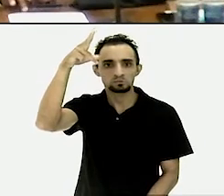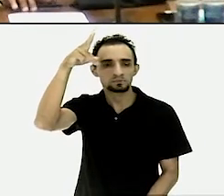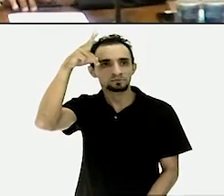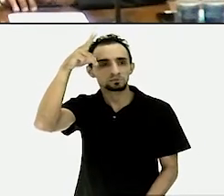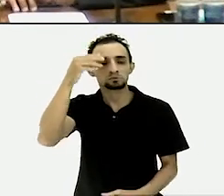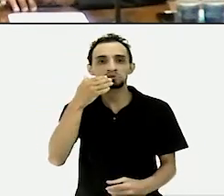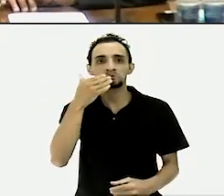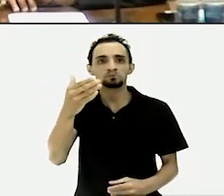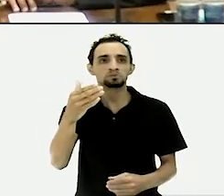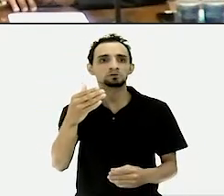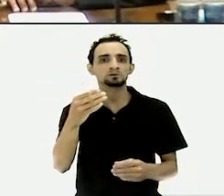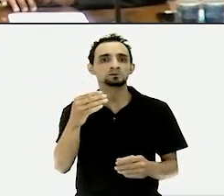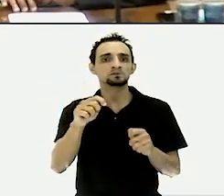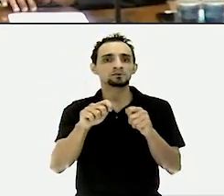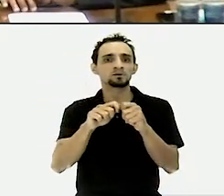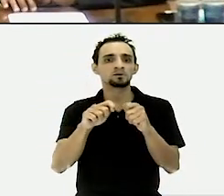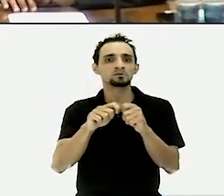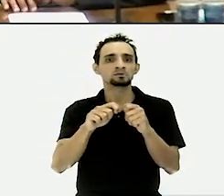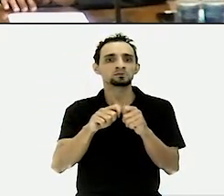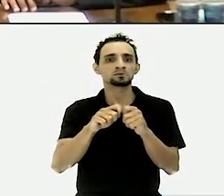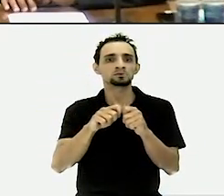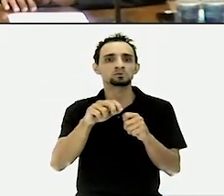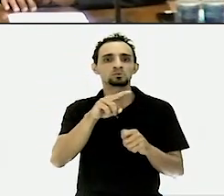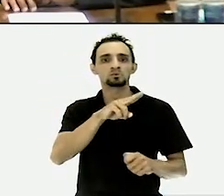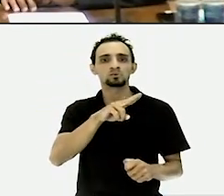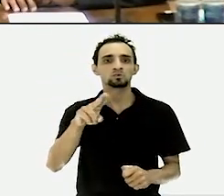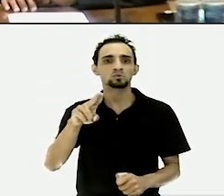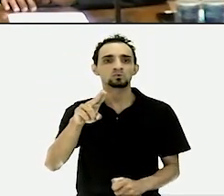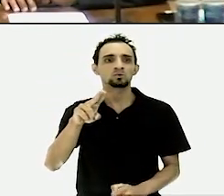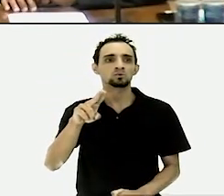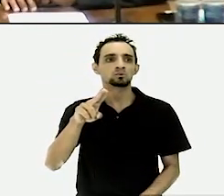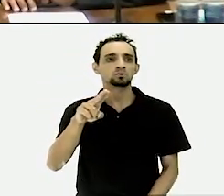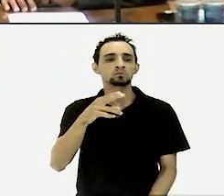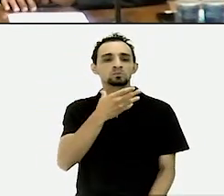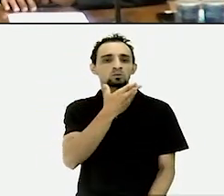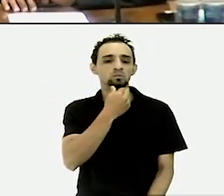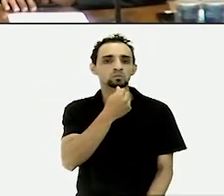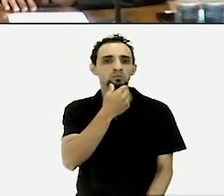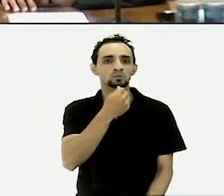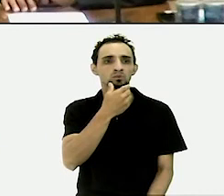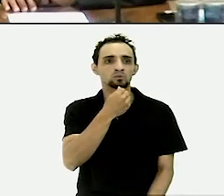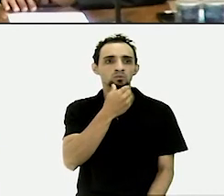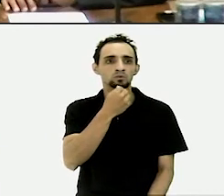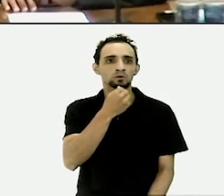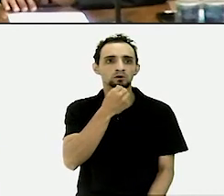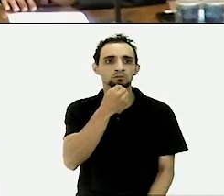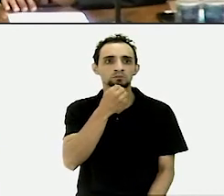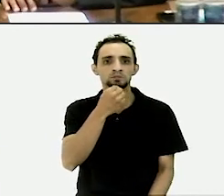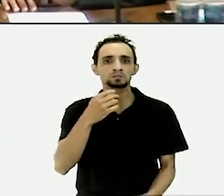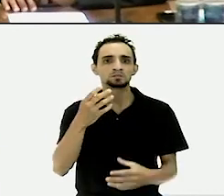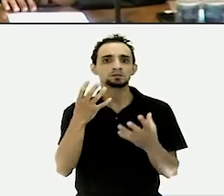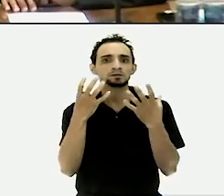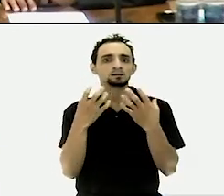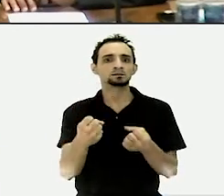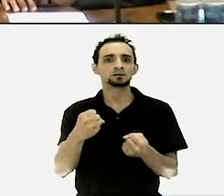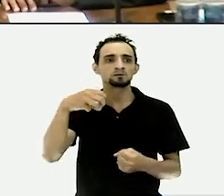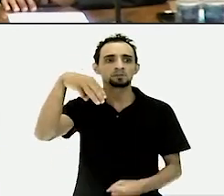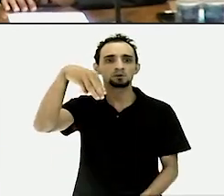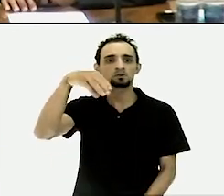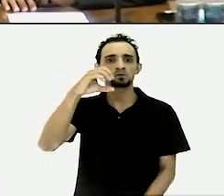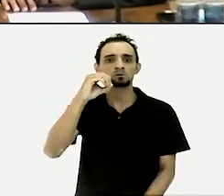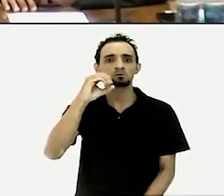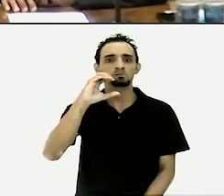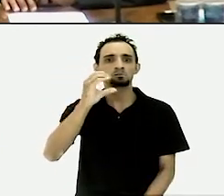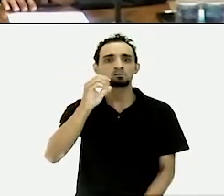paciente por meio do trabalho, bem como incluir os pacientes em atividades de ressocialização, que é